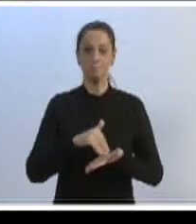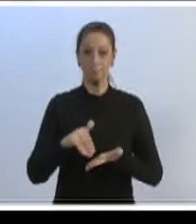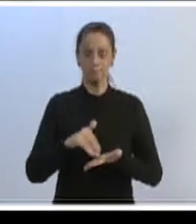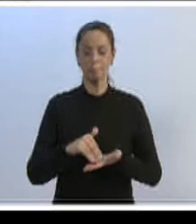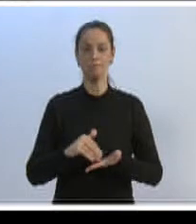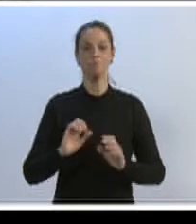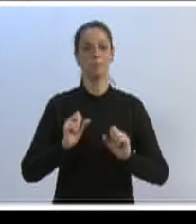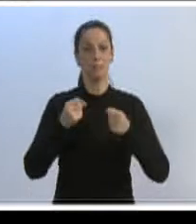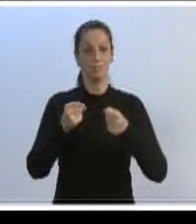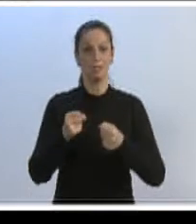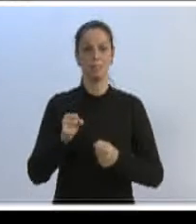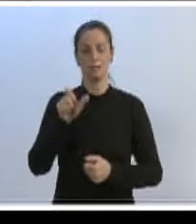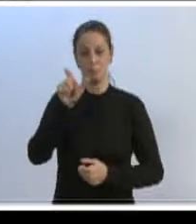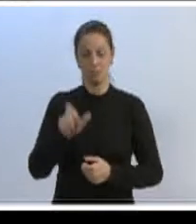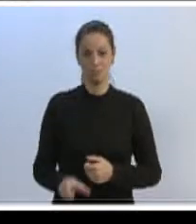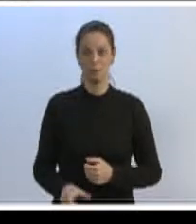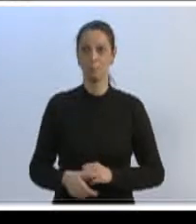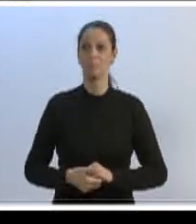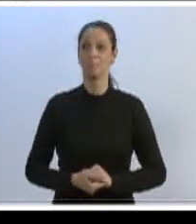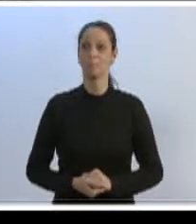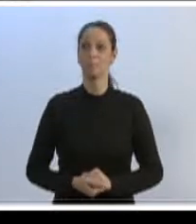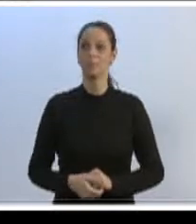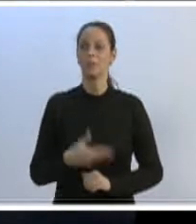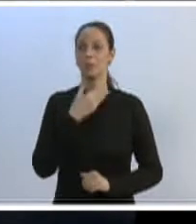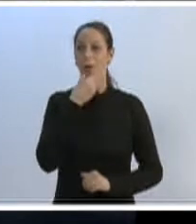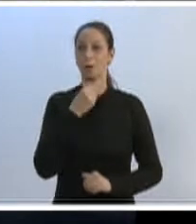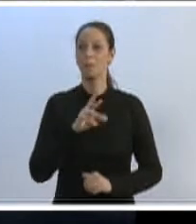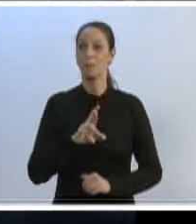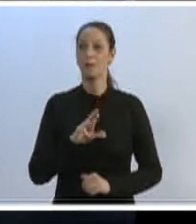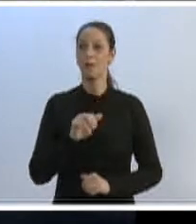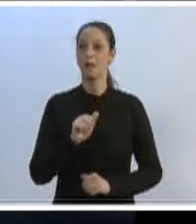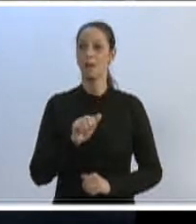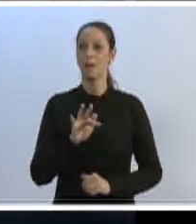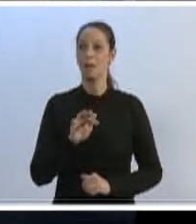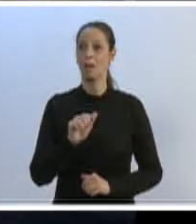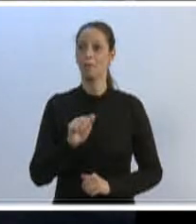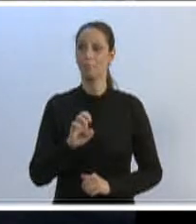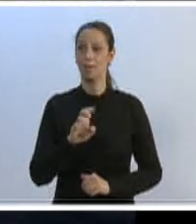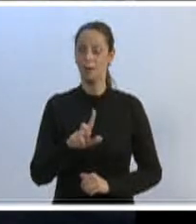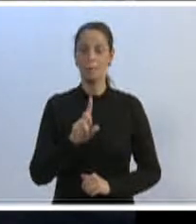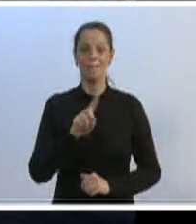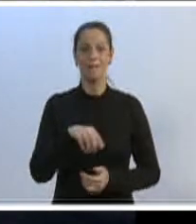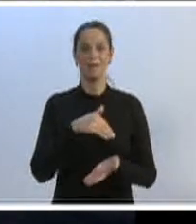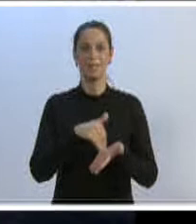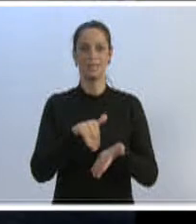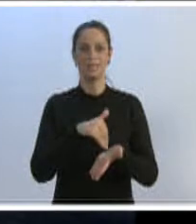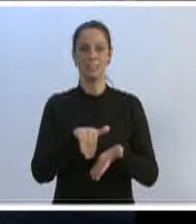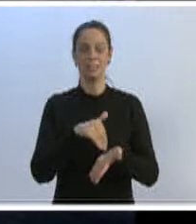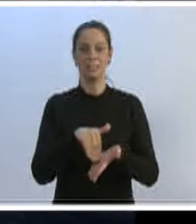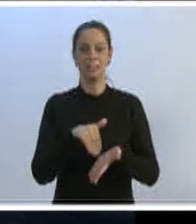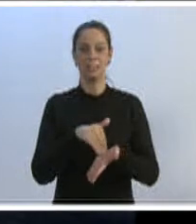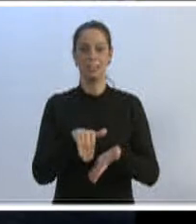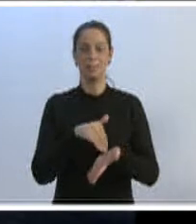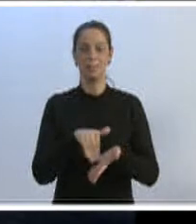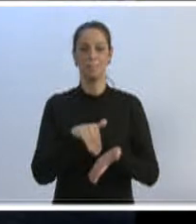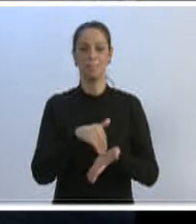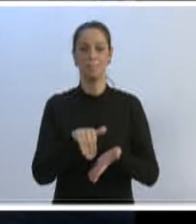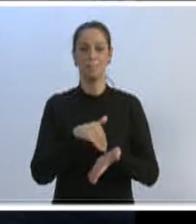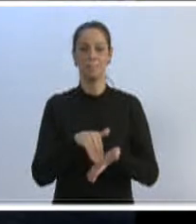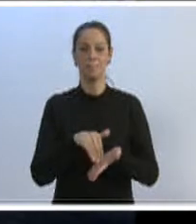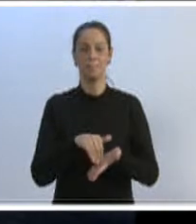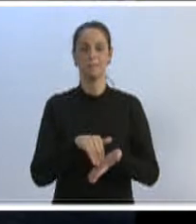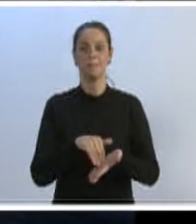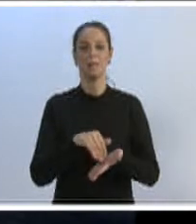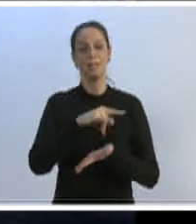Cidadão, e Rafael Jansen, na Secretaria de